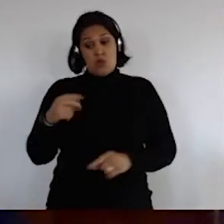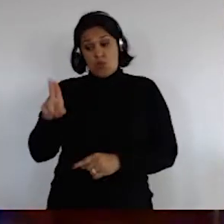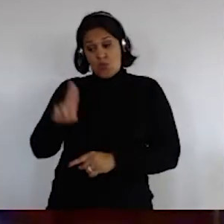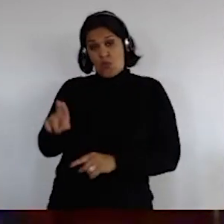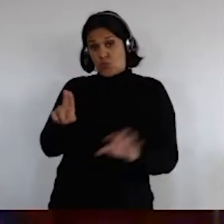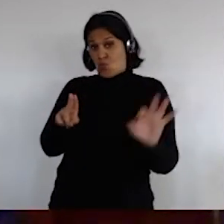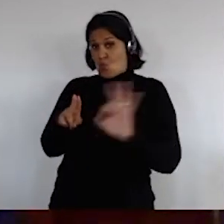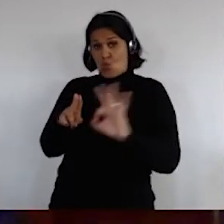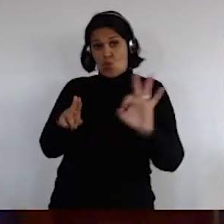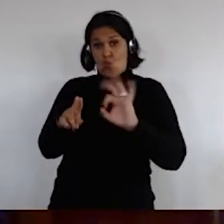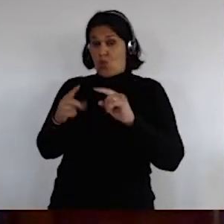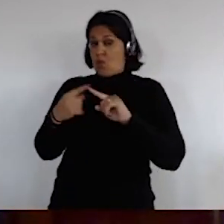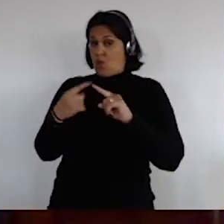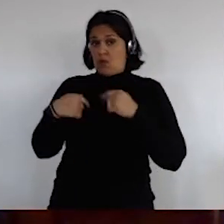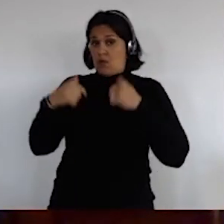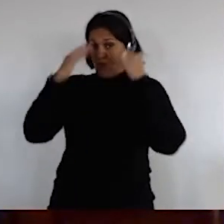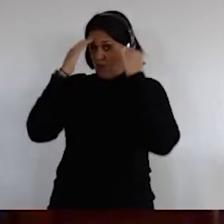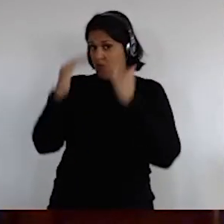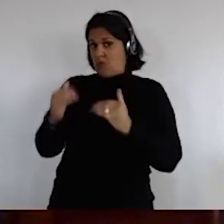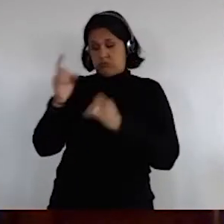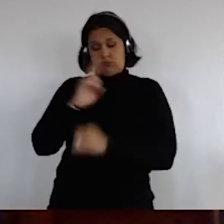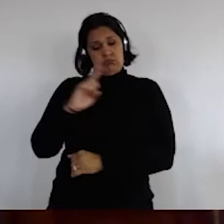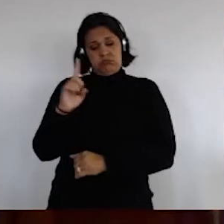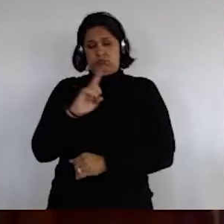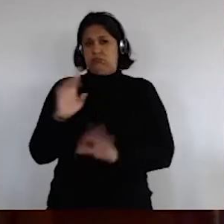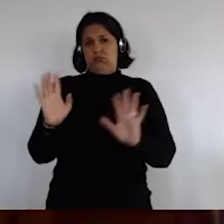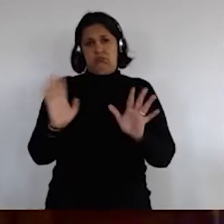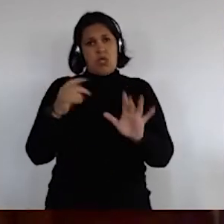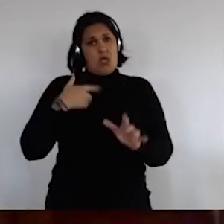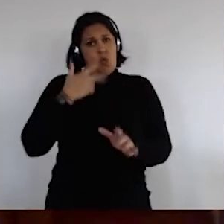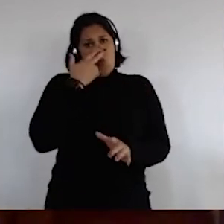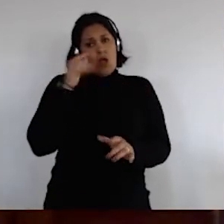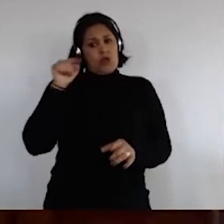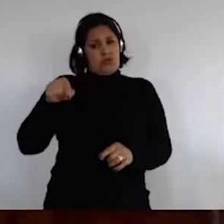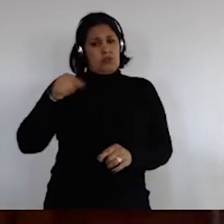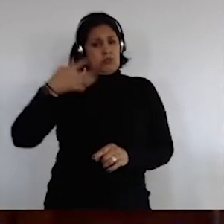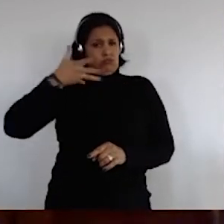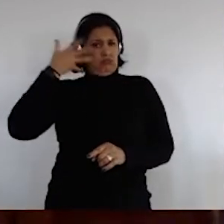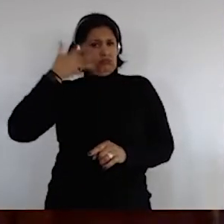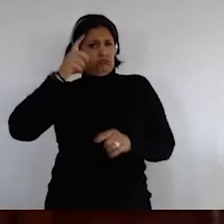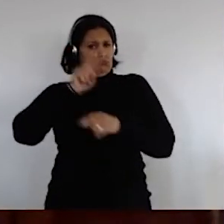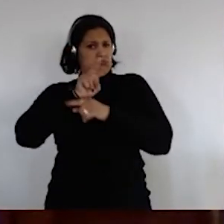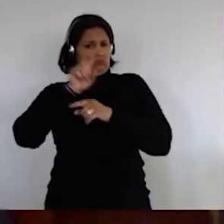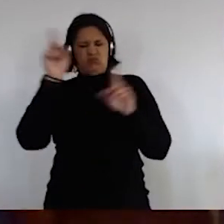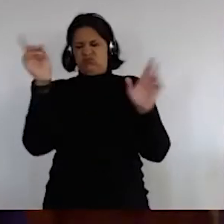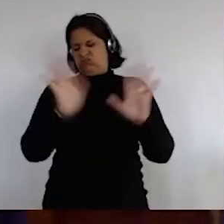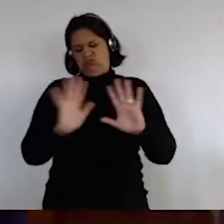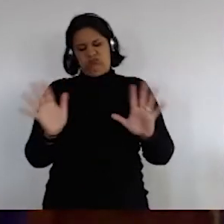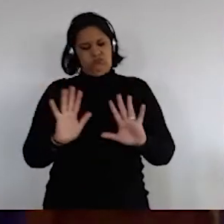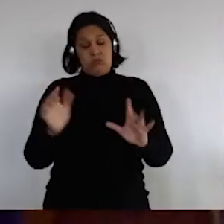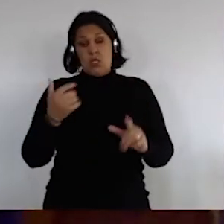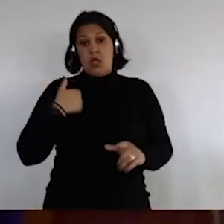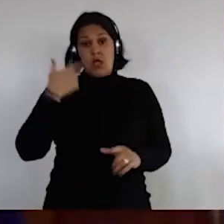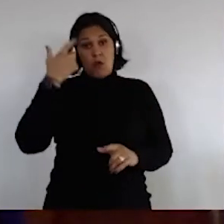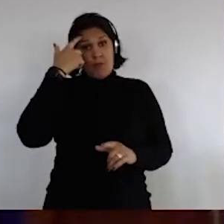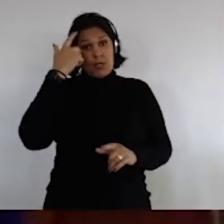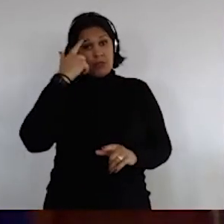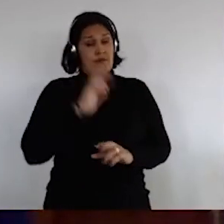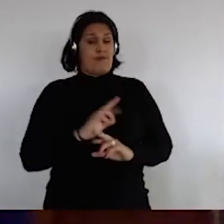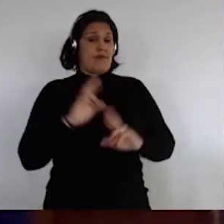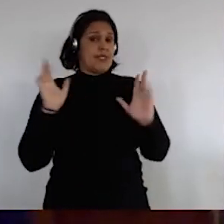reconheço nestes julgamentos esta forma de manifestação como uma sustentação oral. Eu faço,